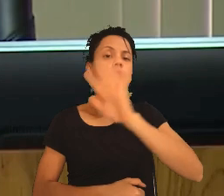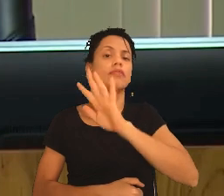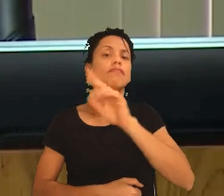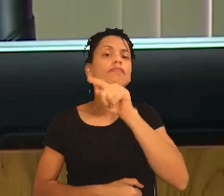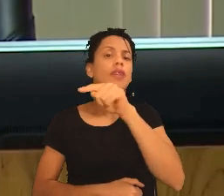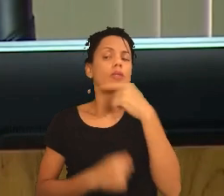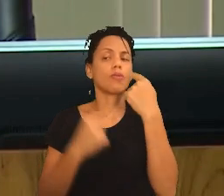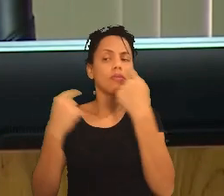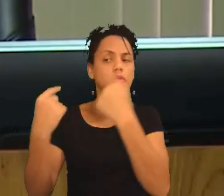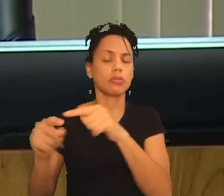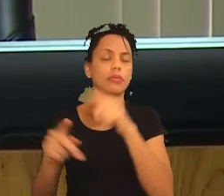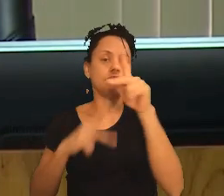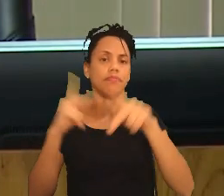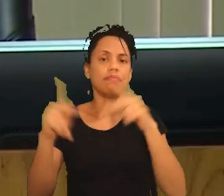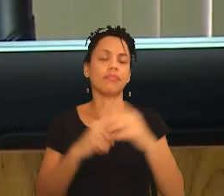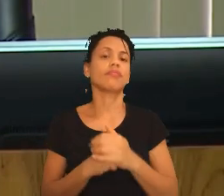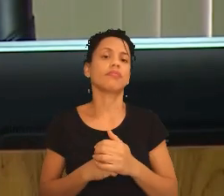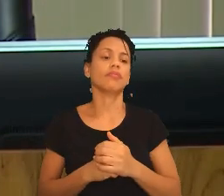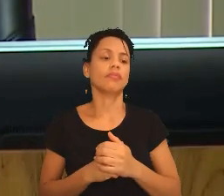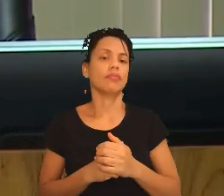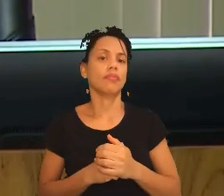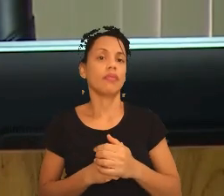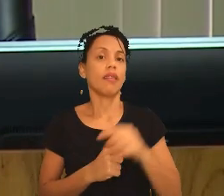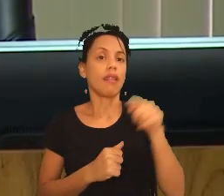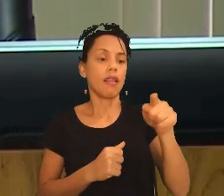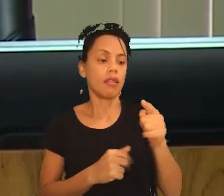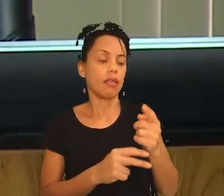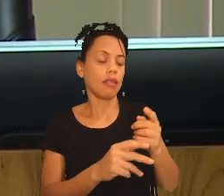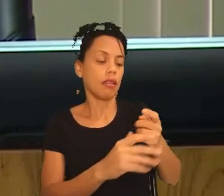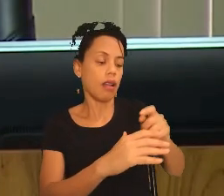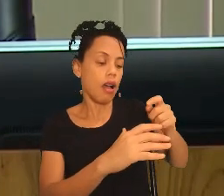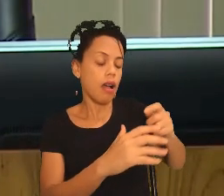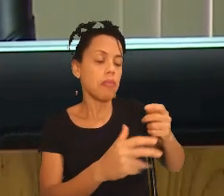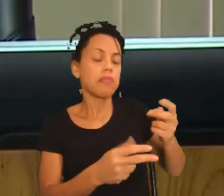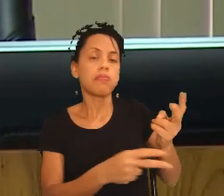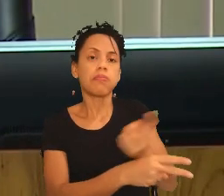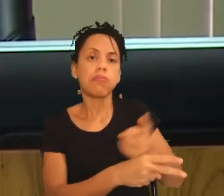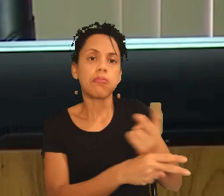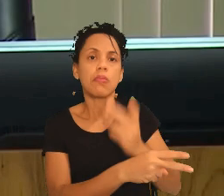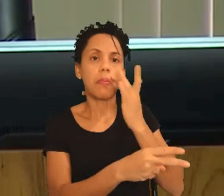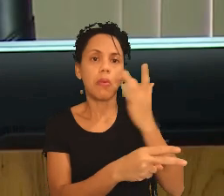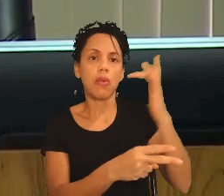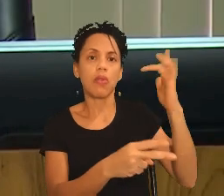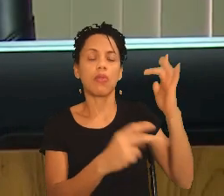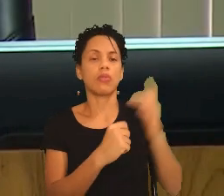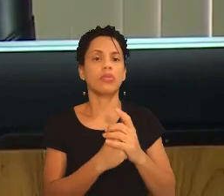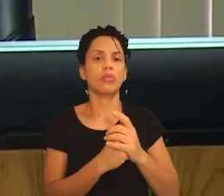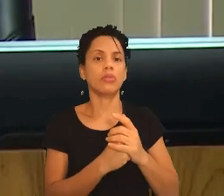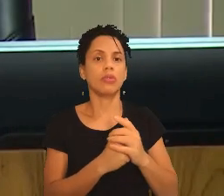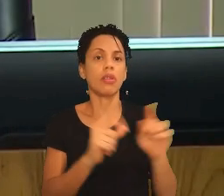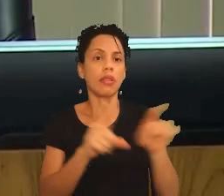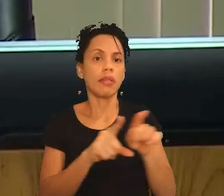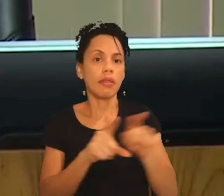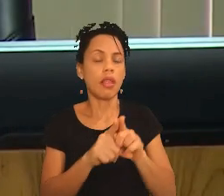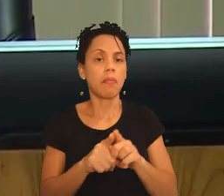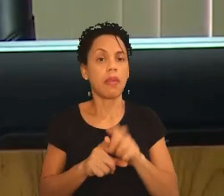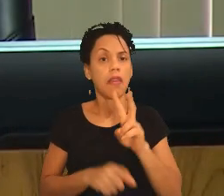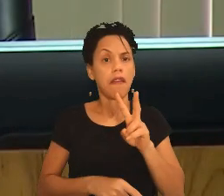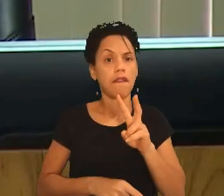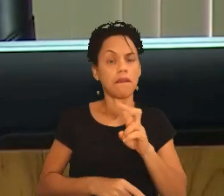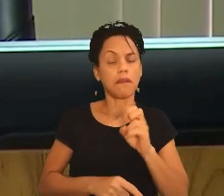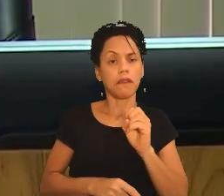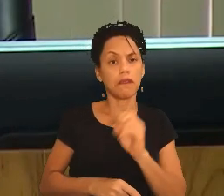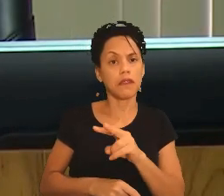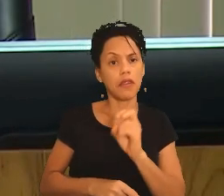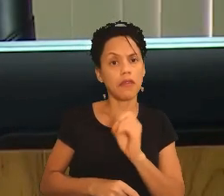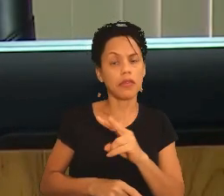né? A ditadura militar, ela está com uma nova roupagem aí. Está com marco temporal, está com negação do nosso território,